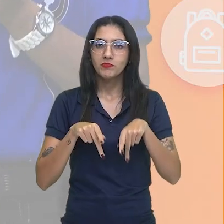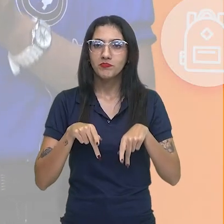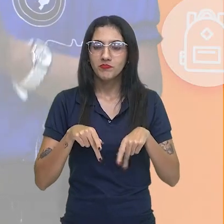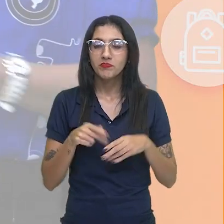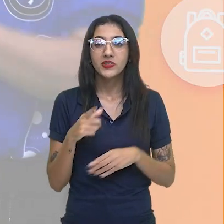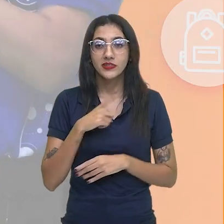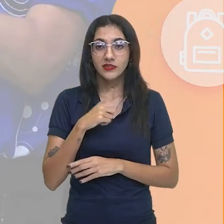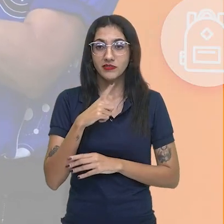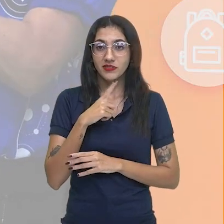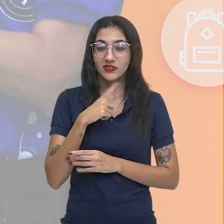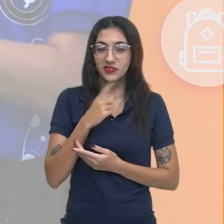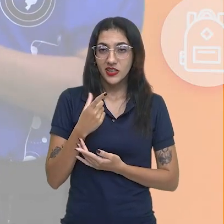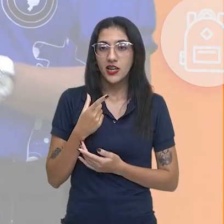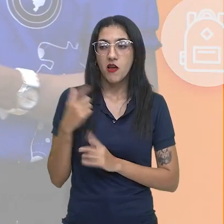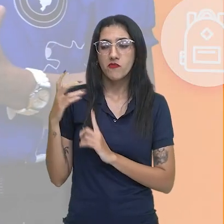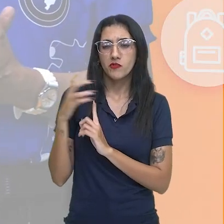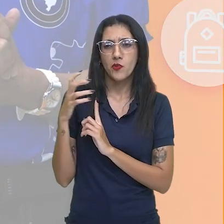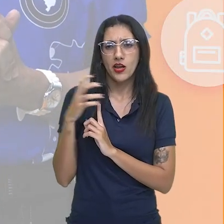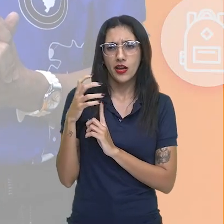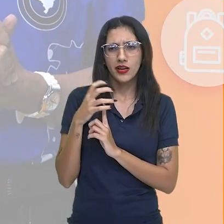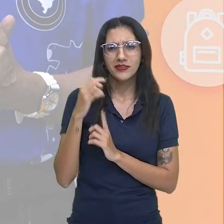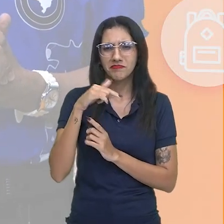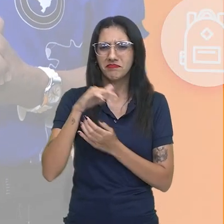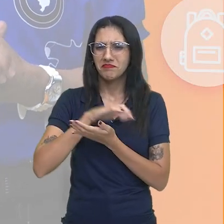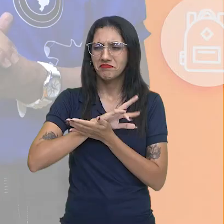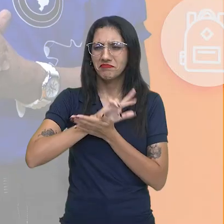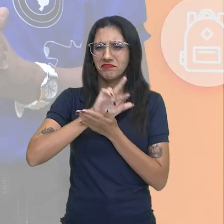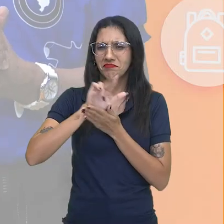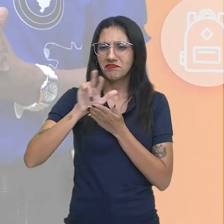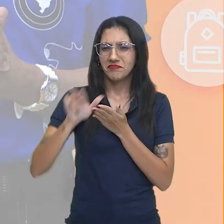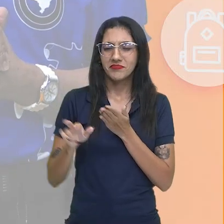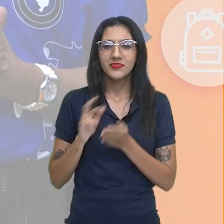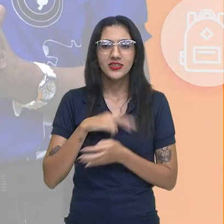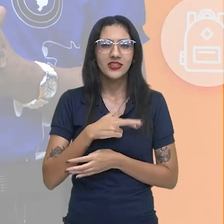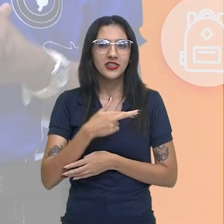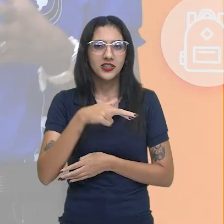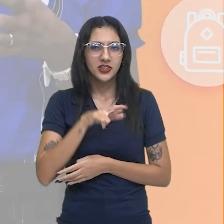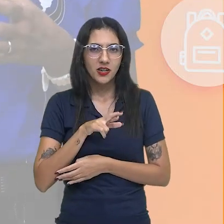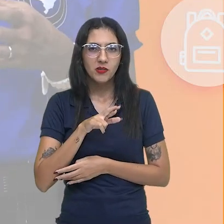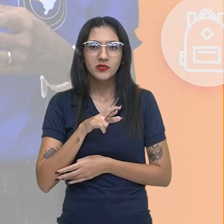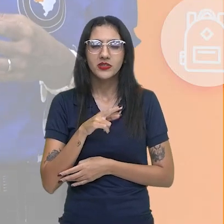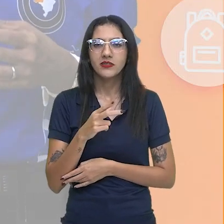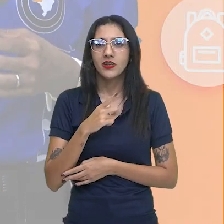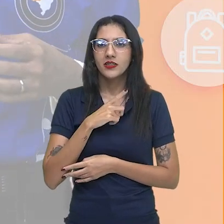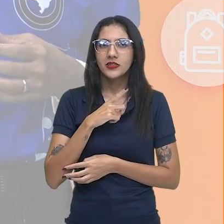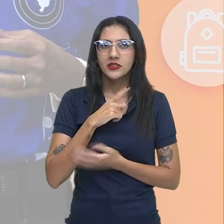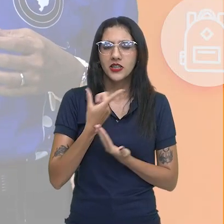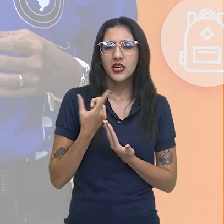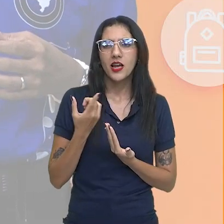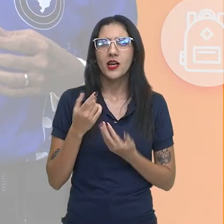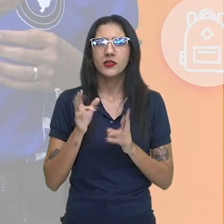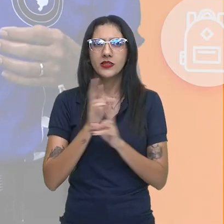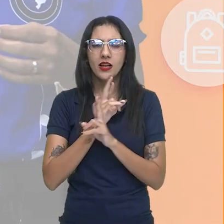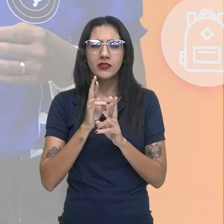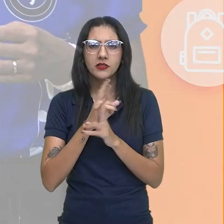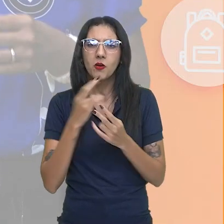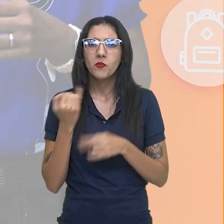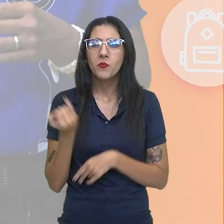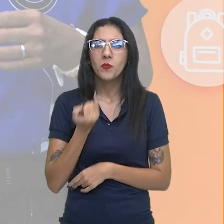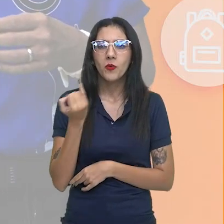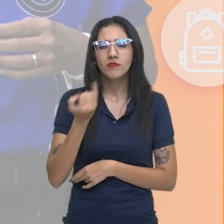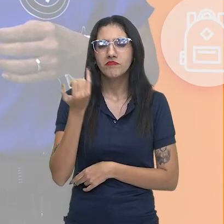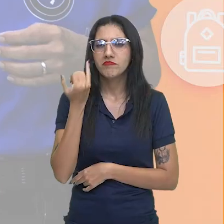fortes indícios da mistura aí de várias religiões que dialogam com bases